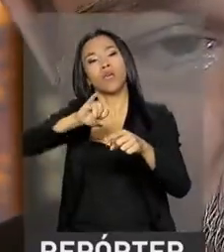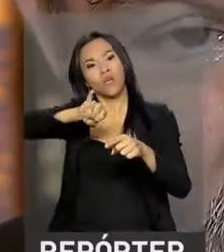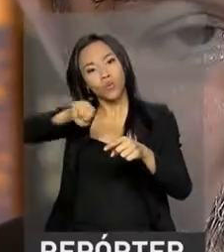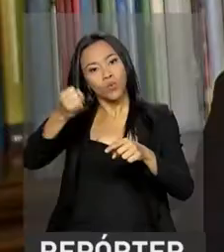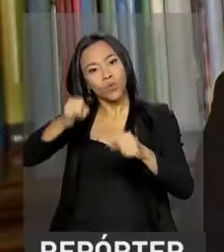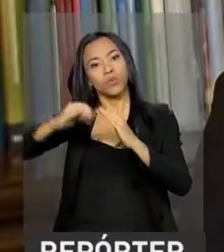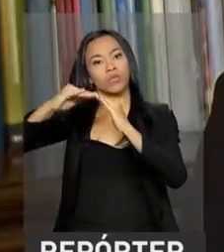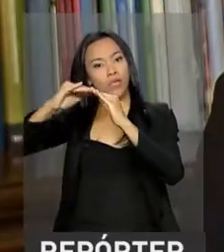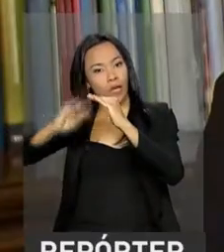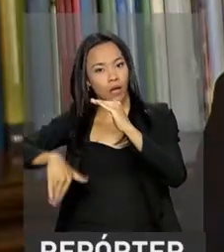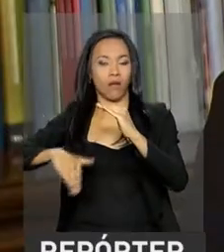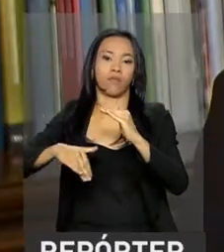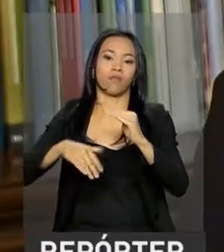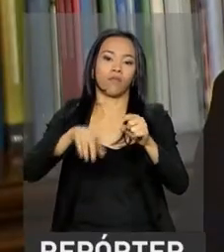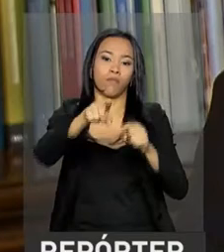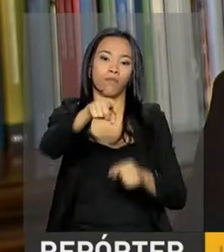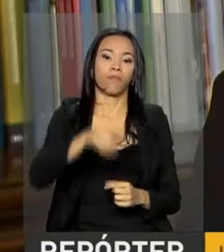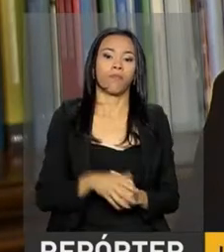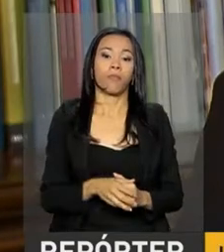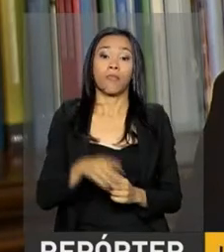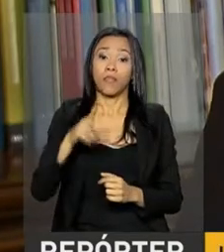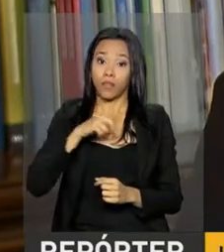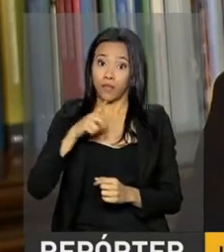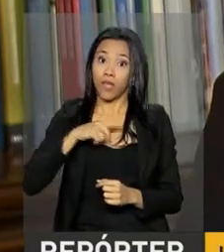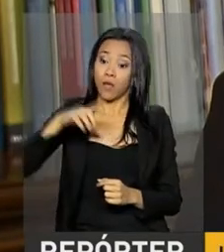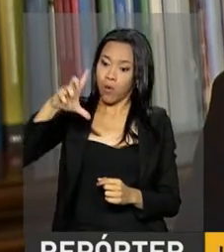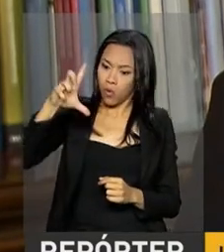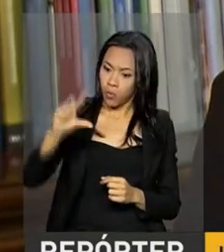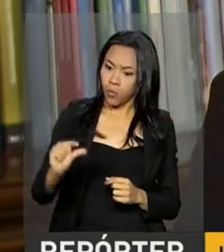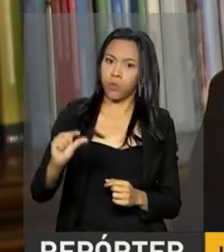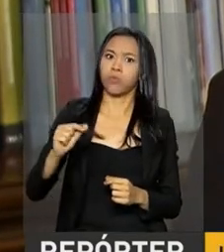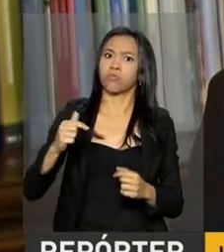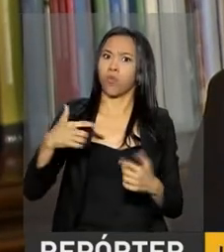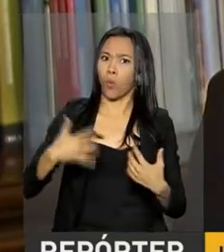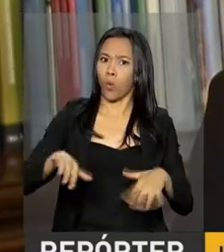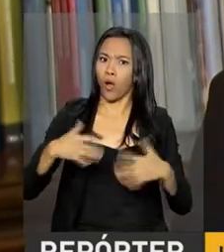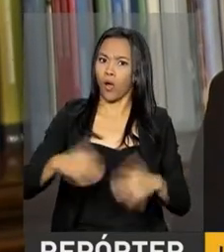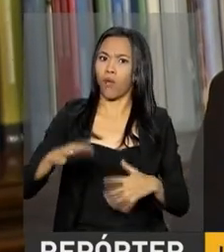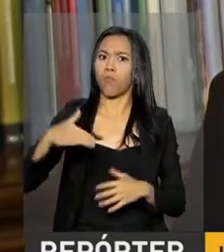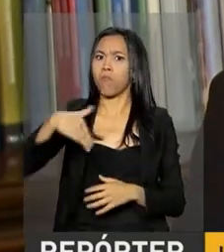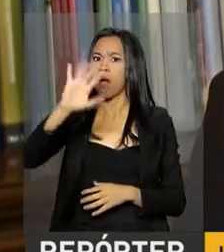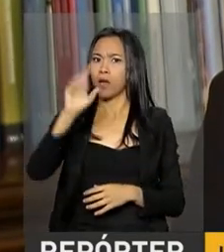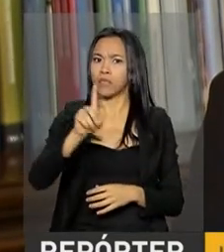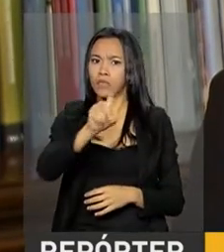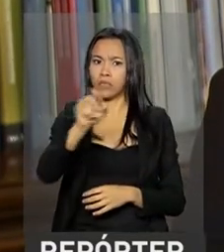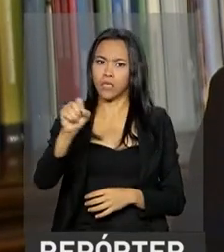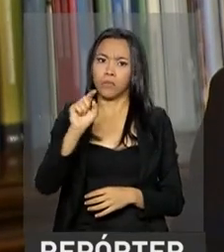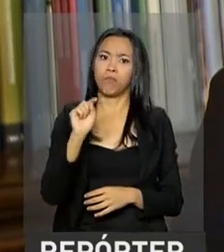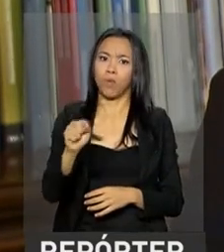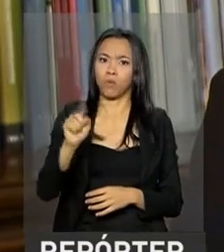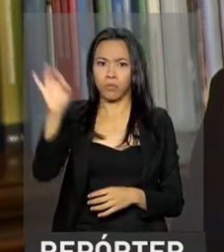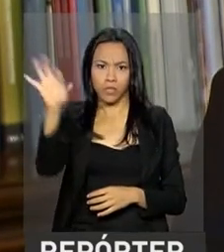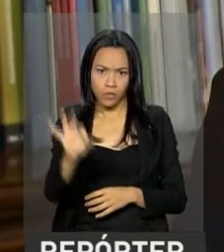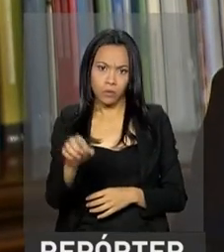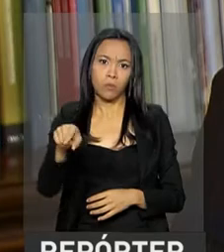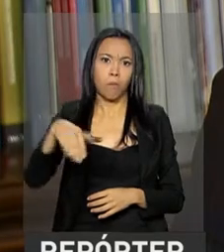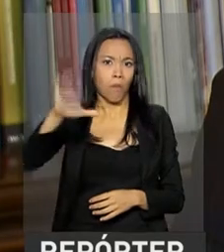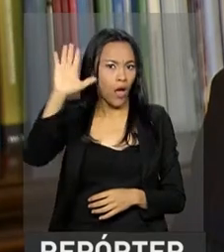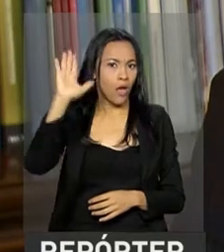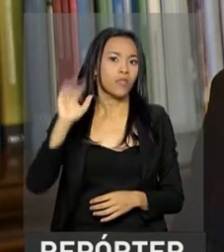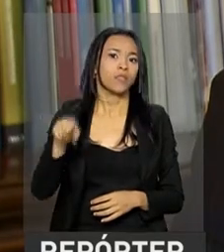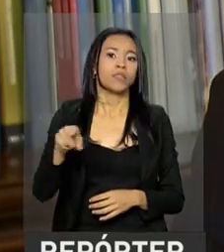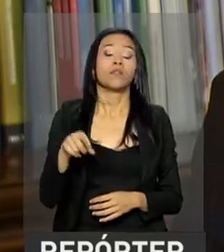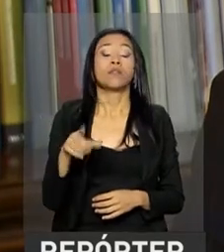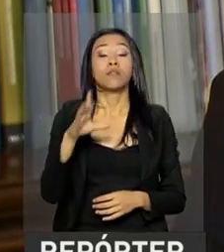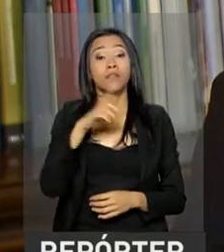mais apesar da queda ter sido significativa de mais de 100 pontos percentuais há